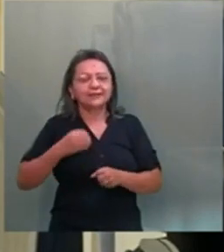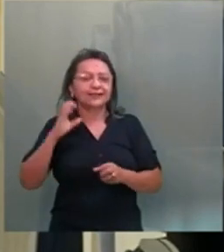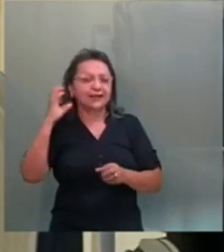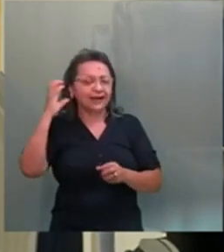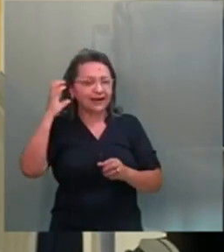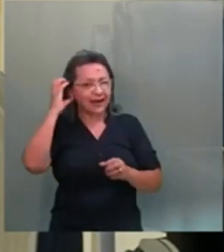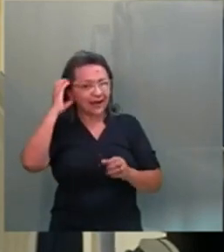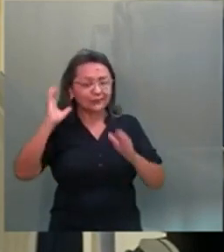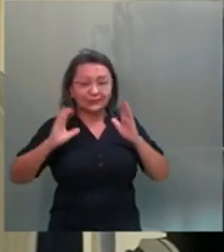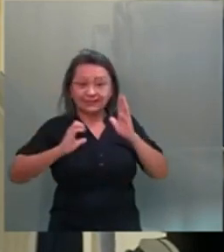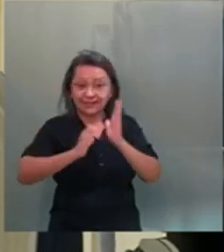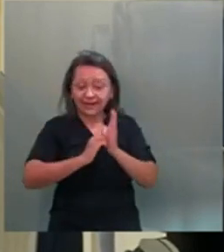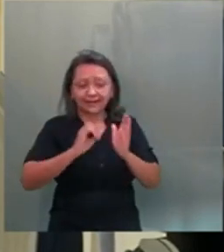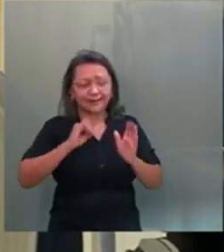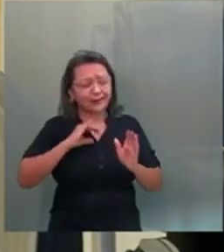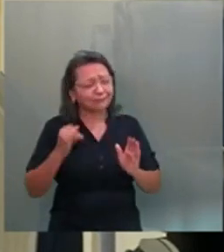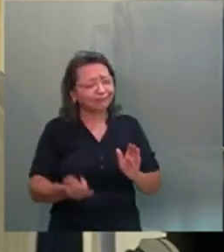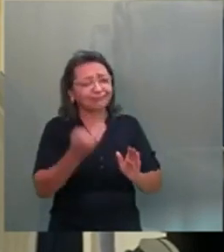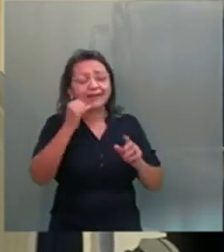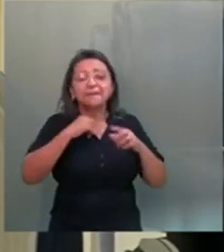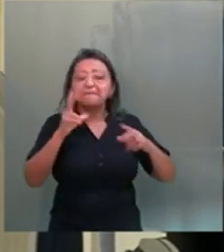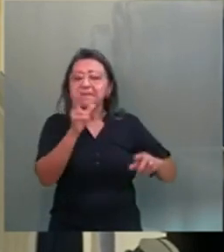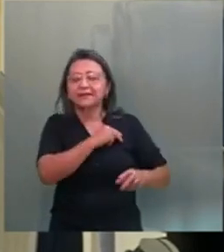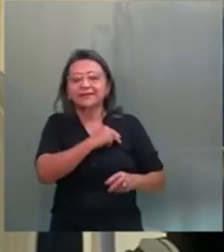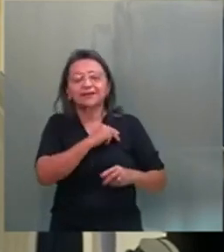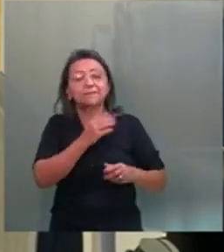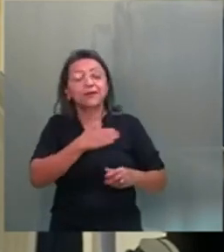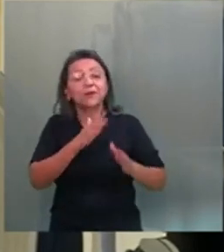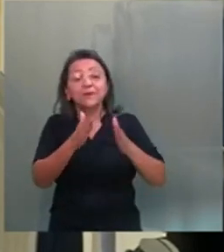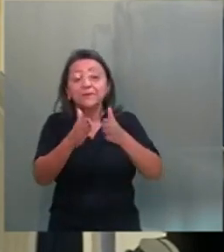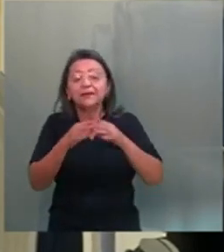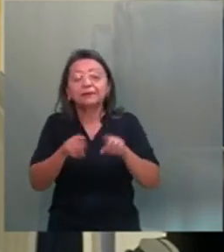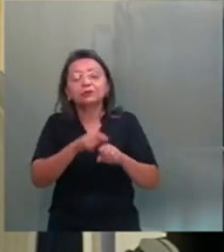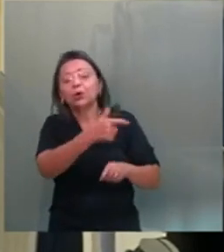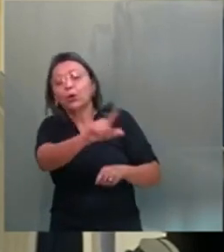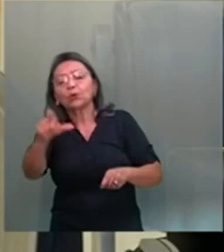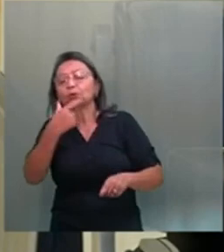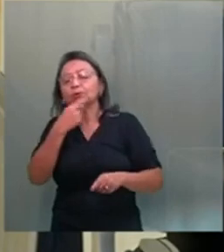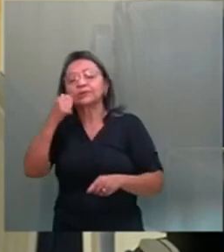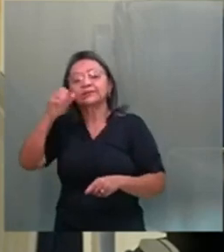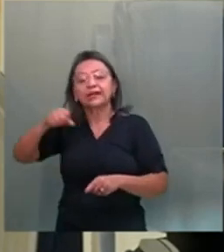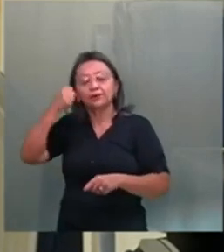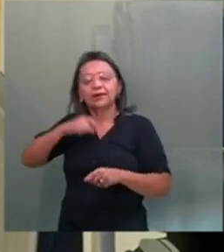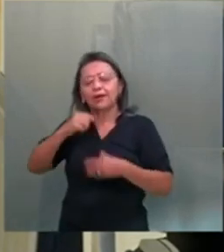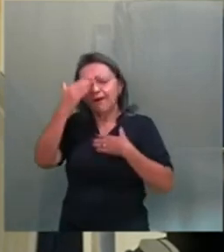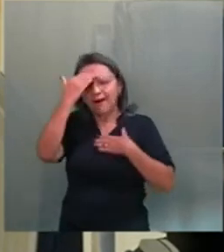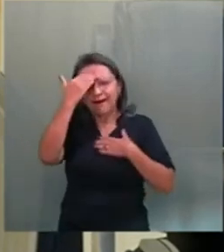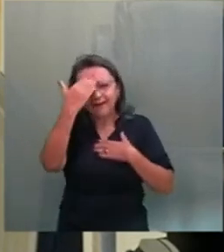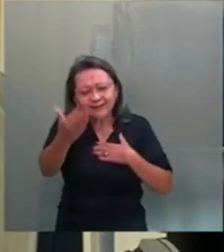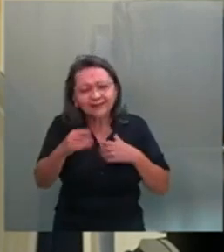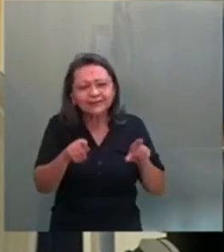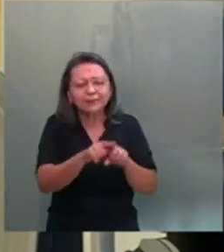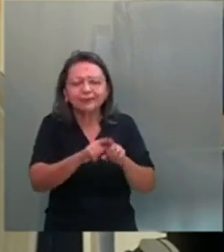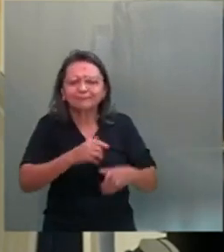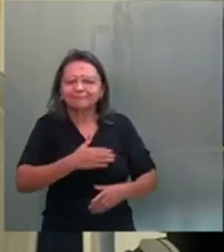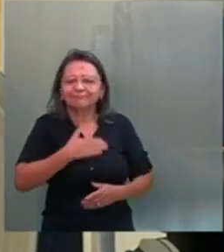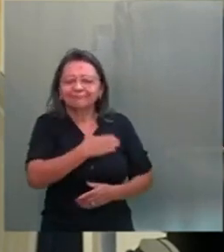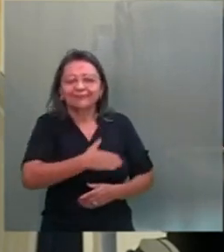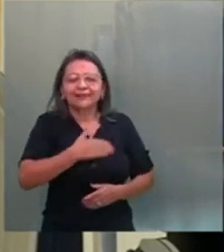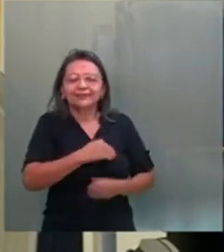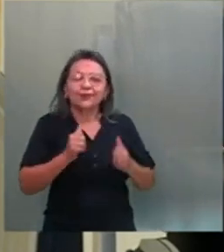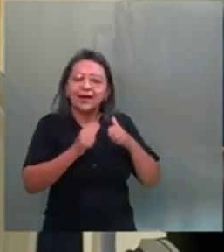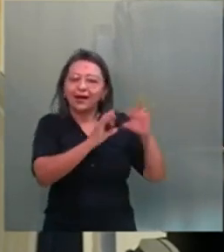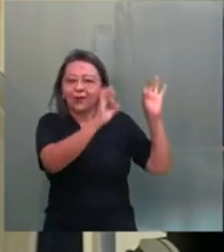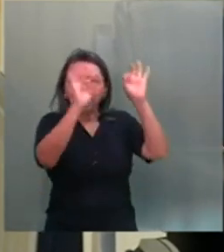Senado, tão oportuna e merecidamente realizada a meu pedido e de outros senadores e senadoras a quem agradeço a generosidade de nos